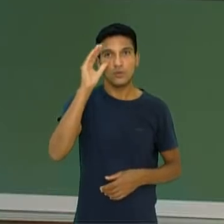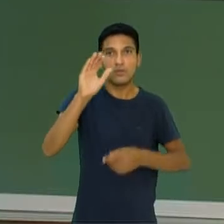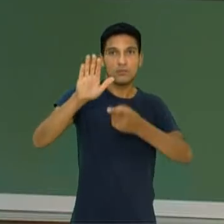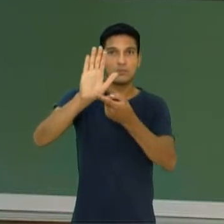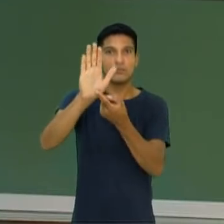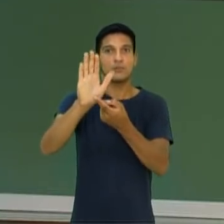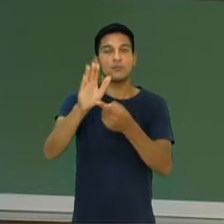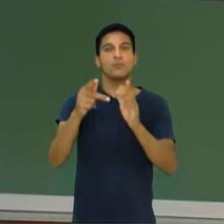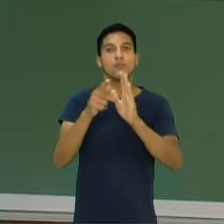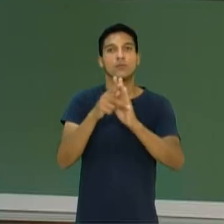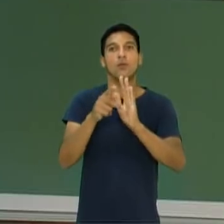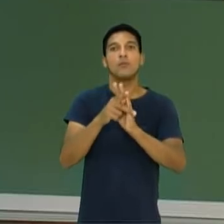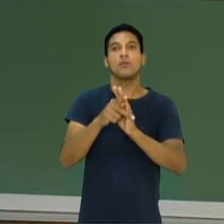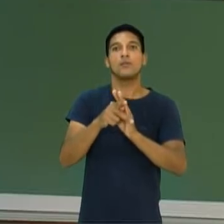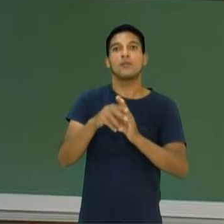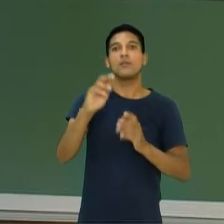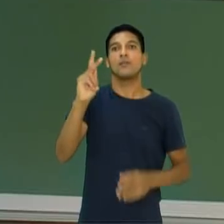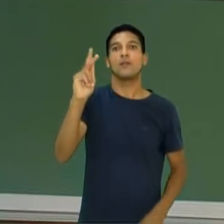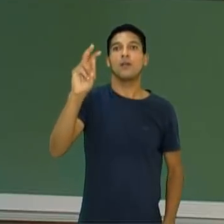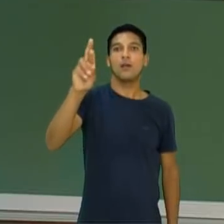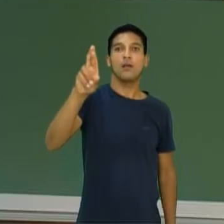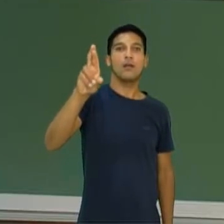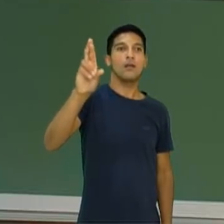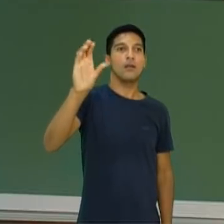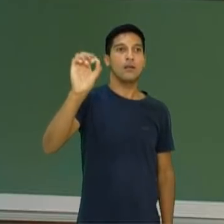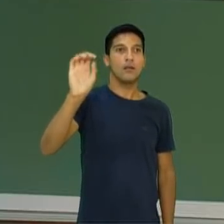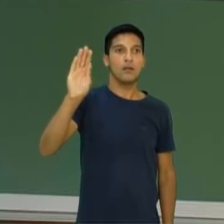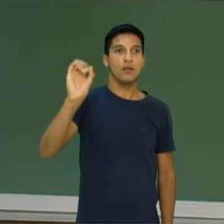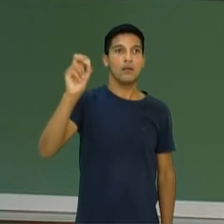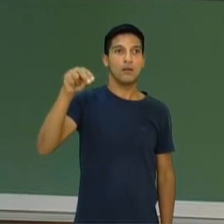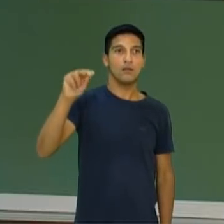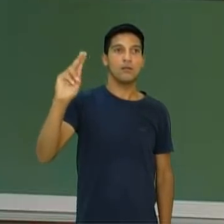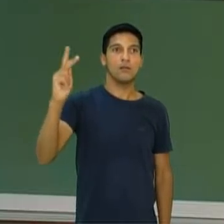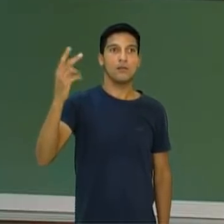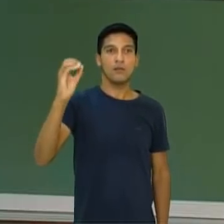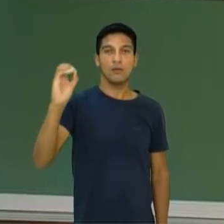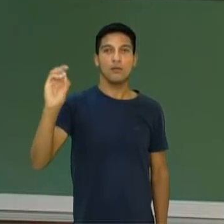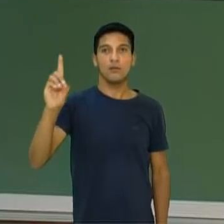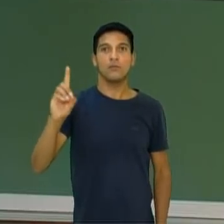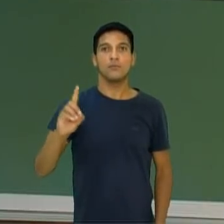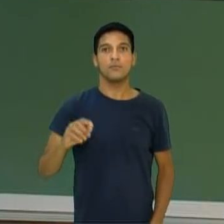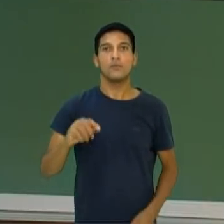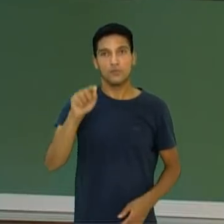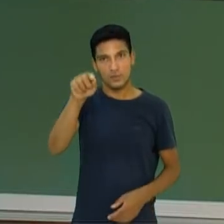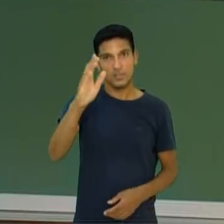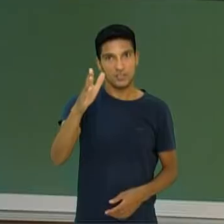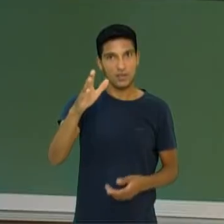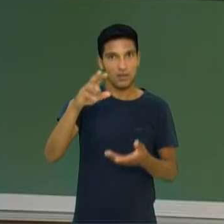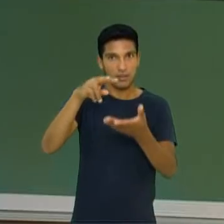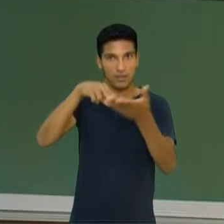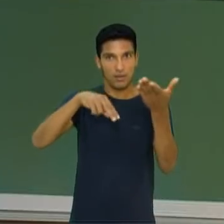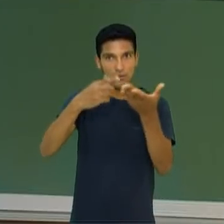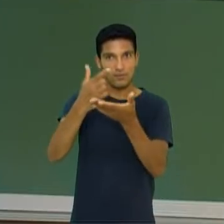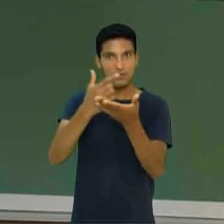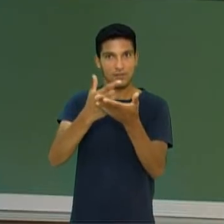sobre o Robin Hood, né? Vocês talvez já tenham lido o livro, se não, deixo a dica,